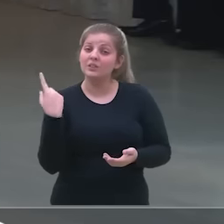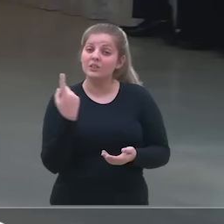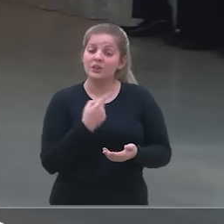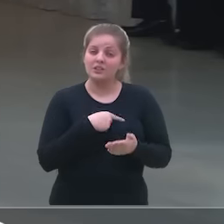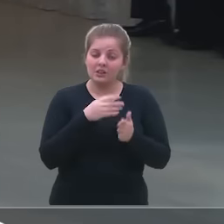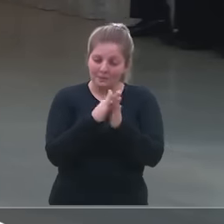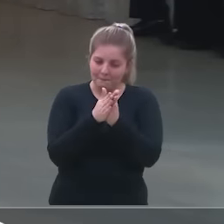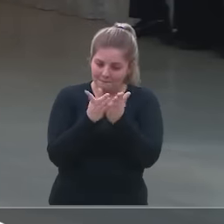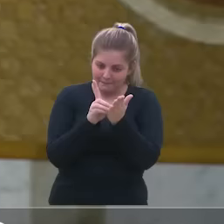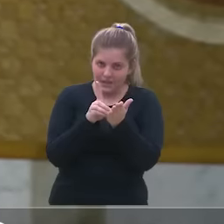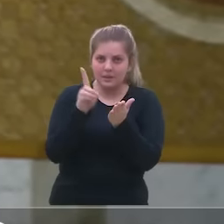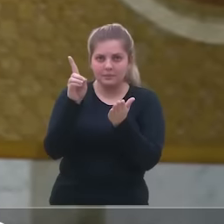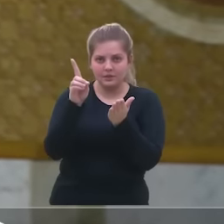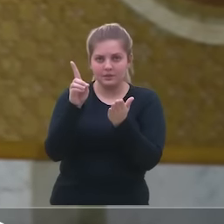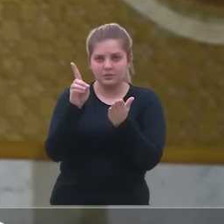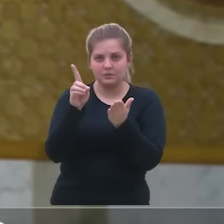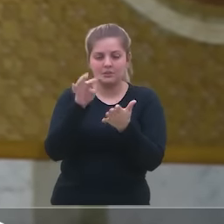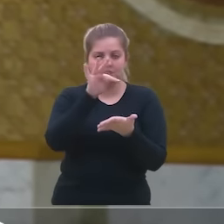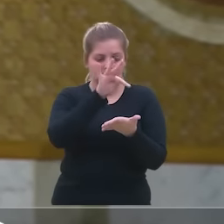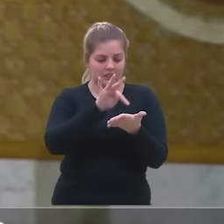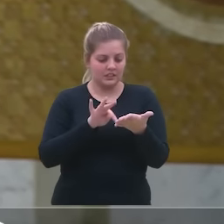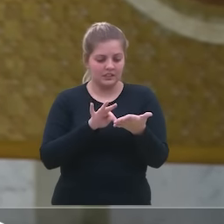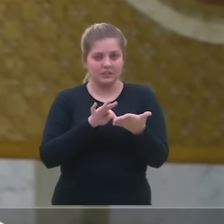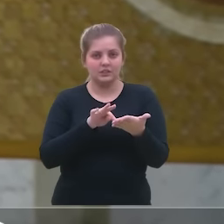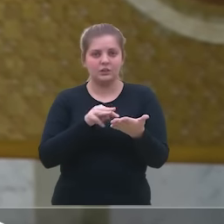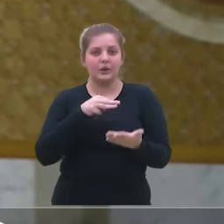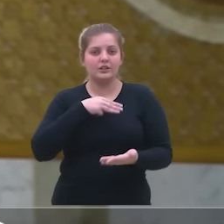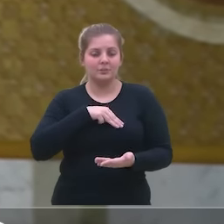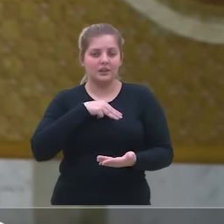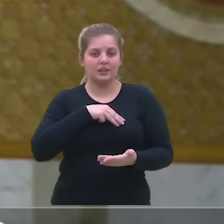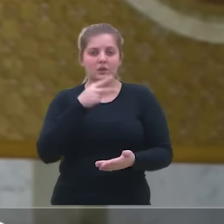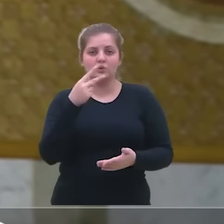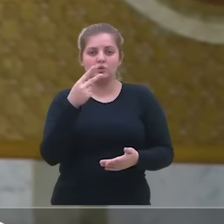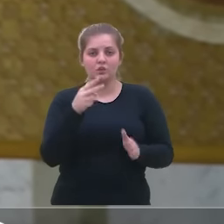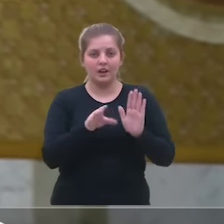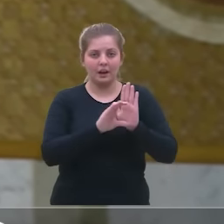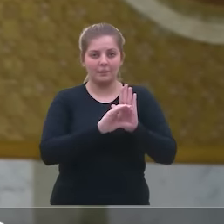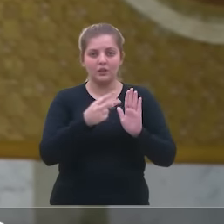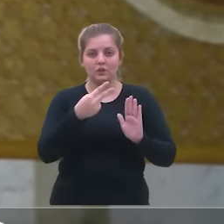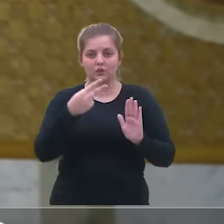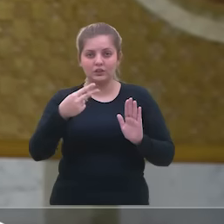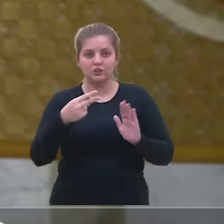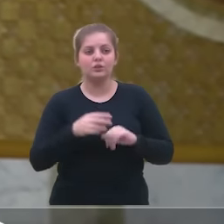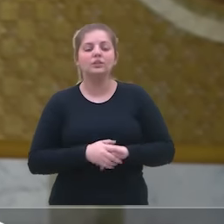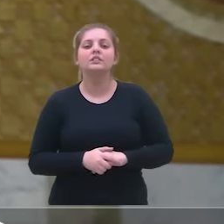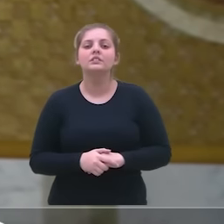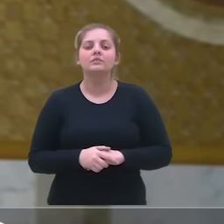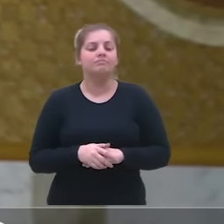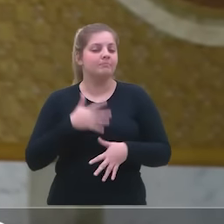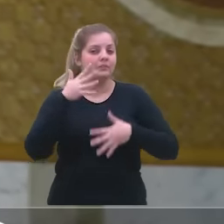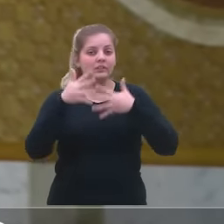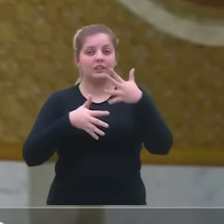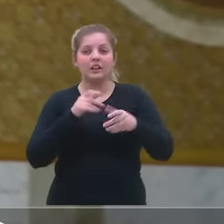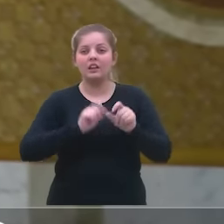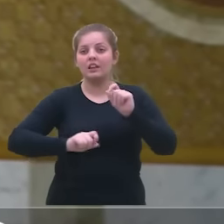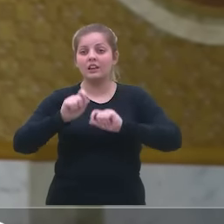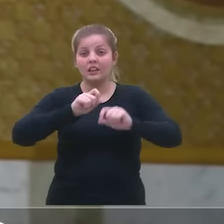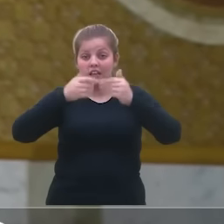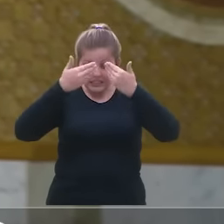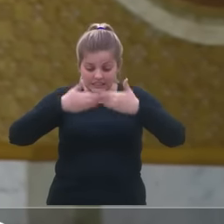bíblicos porque esse texto é de Mateus 229 ele mesmo vai dizer quem